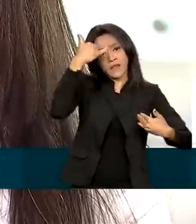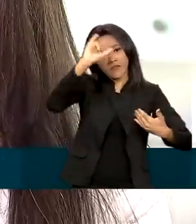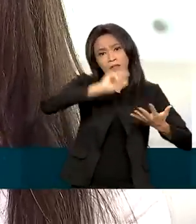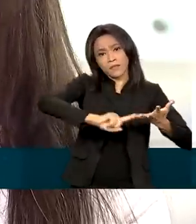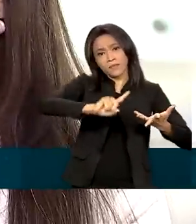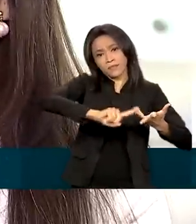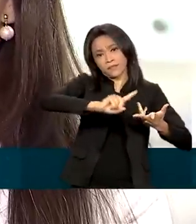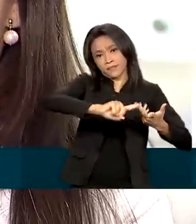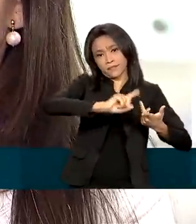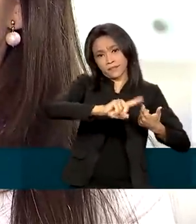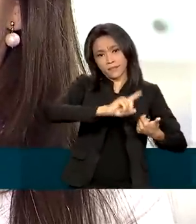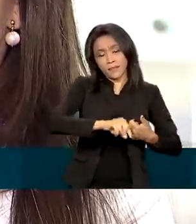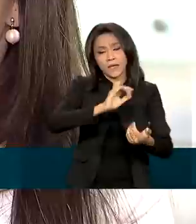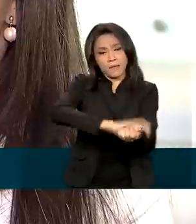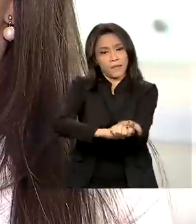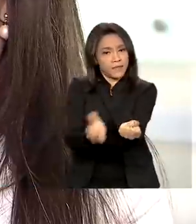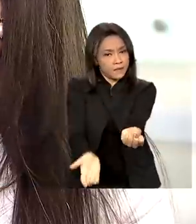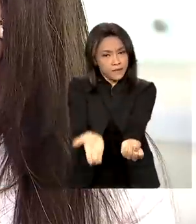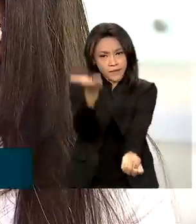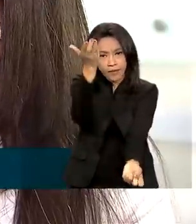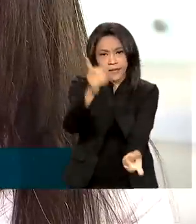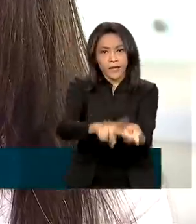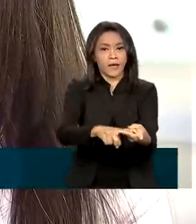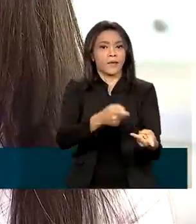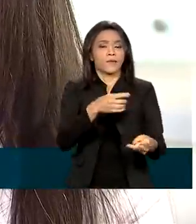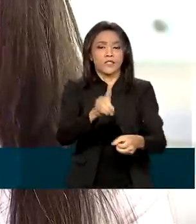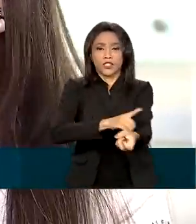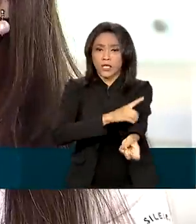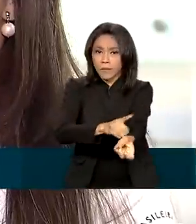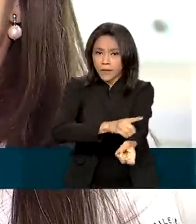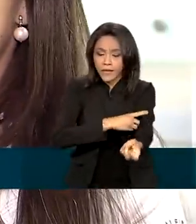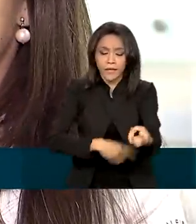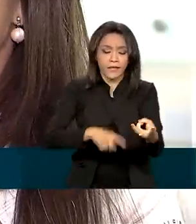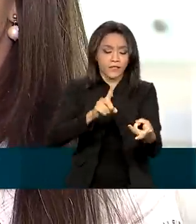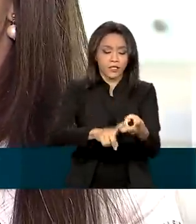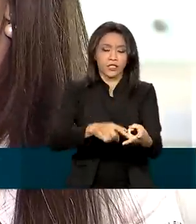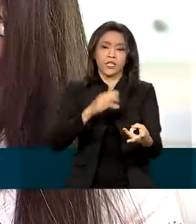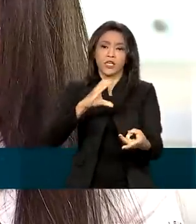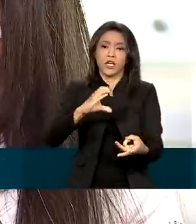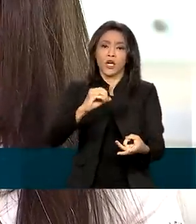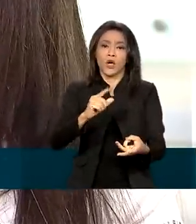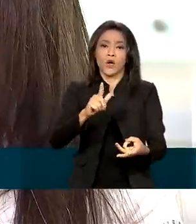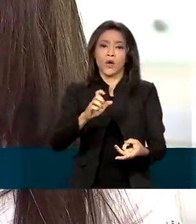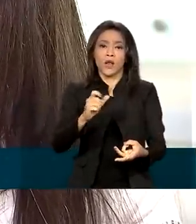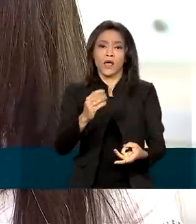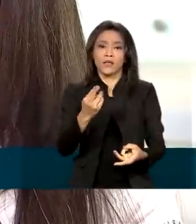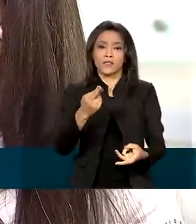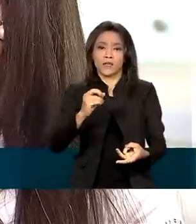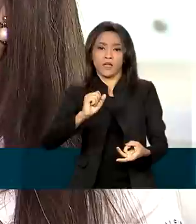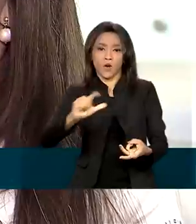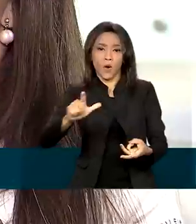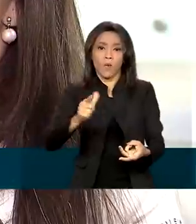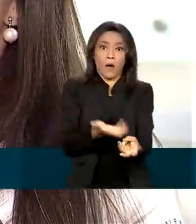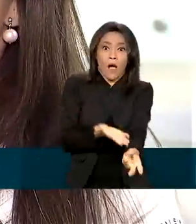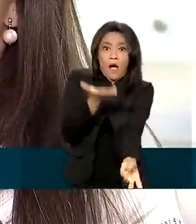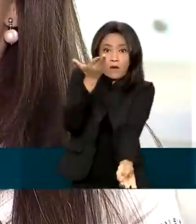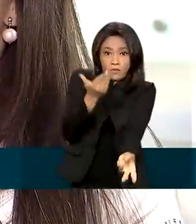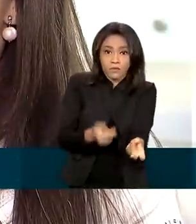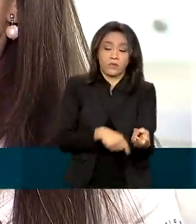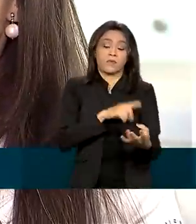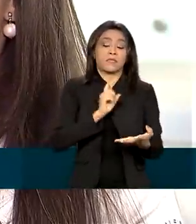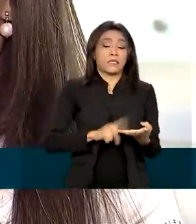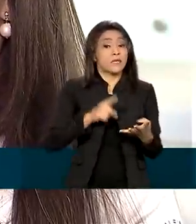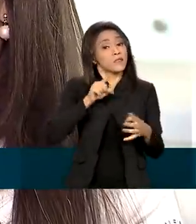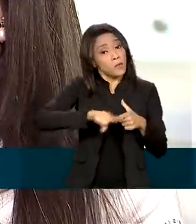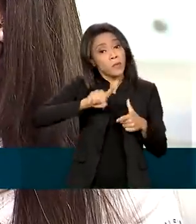mencionei. Então, é a hipertensão arterial, diabetes, o colesterol alto, que é a dislipidemia. Então, são